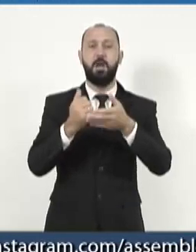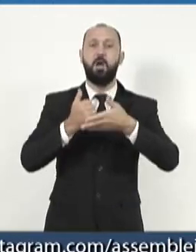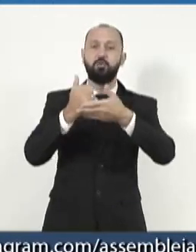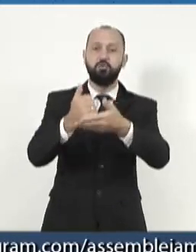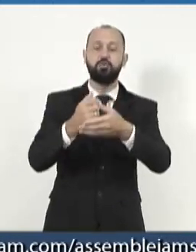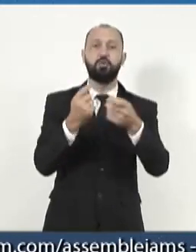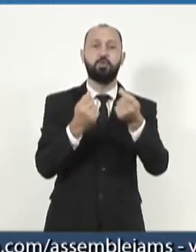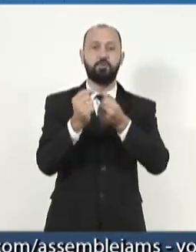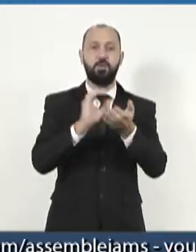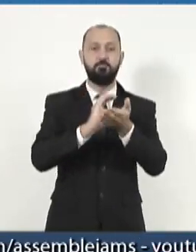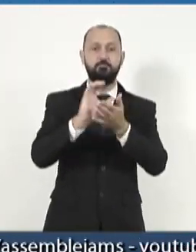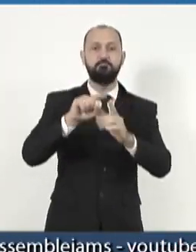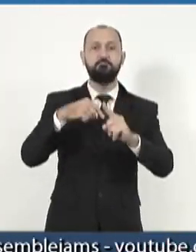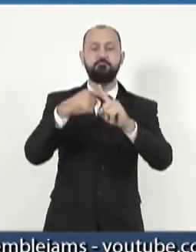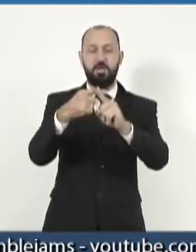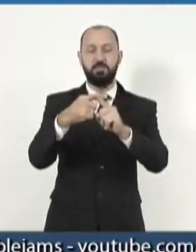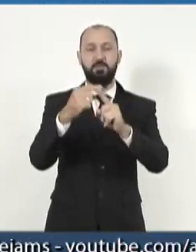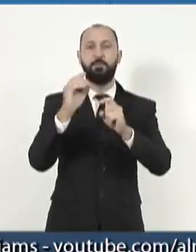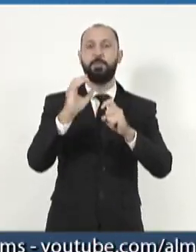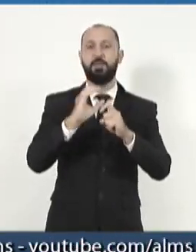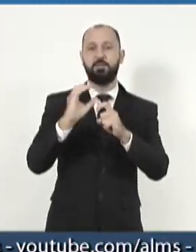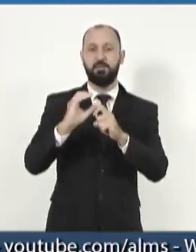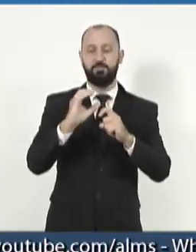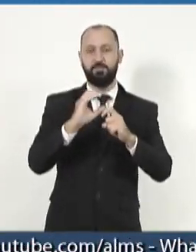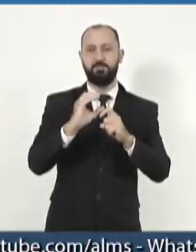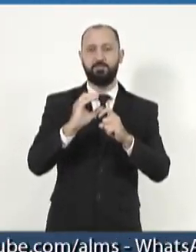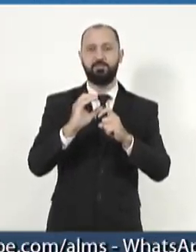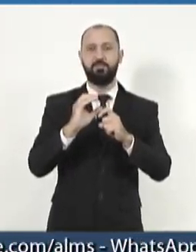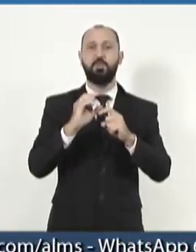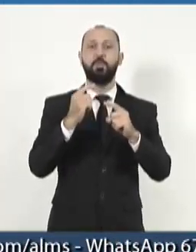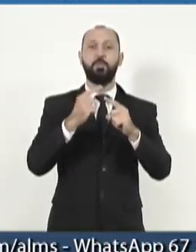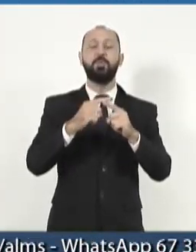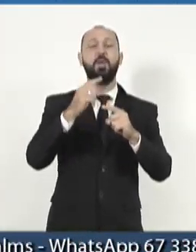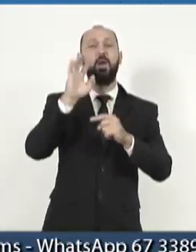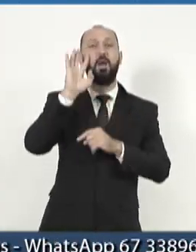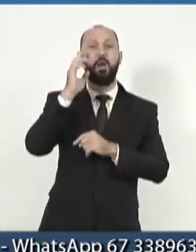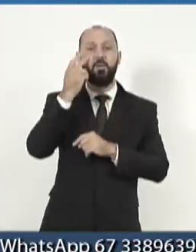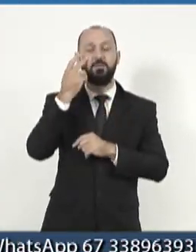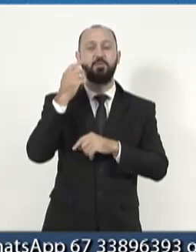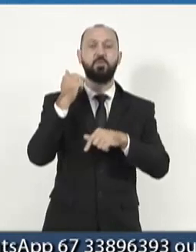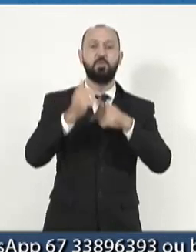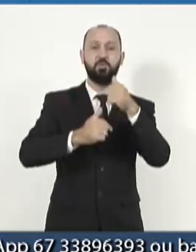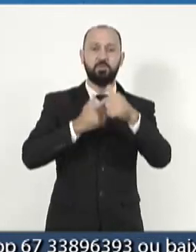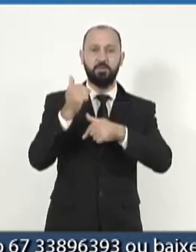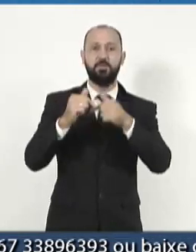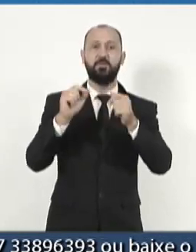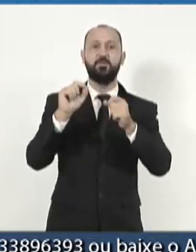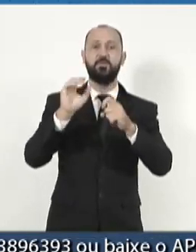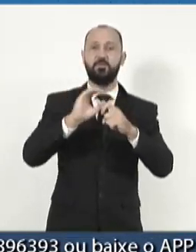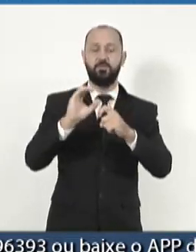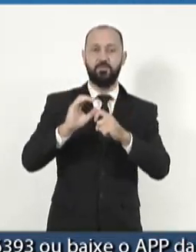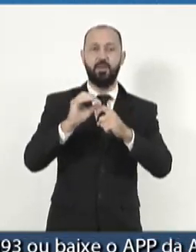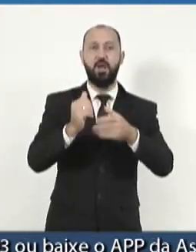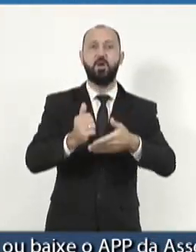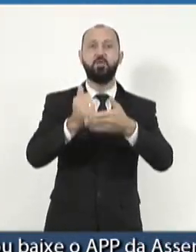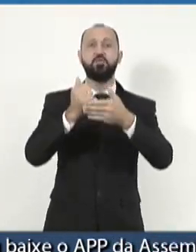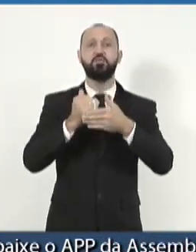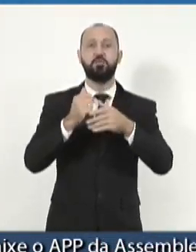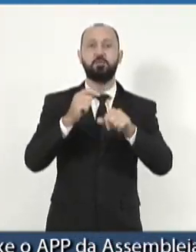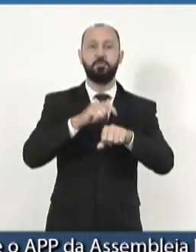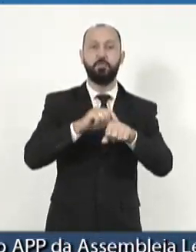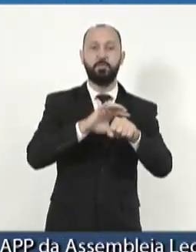propostas que não teria condições, por exemplo, de atender a paridade, né? Fazer a contribuição que hoje é de